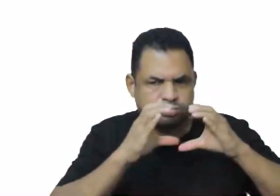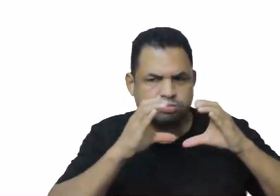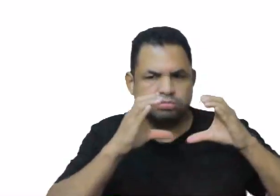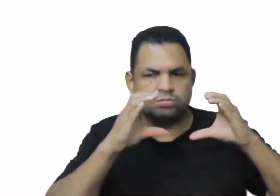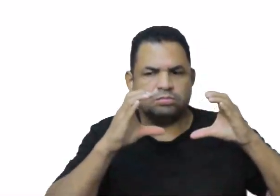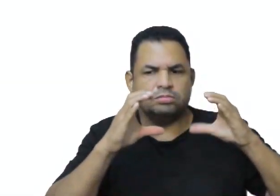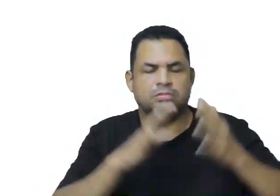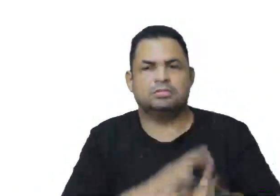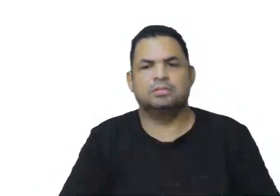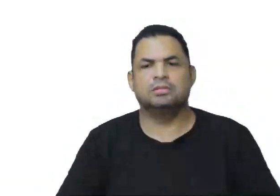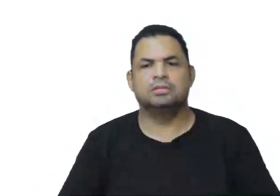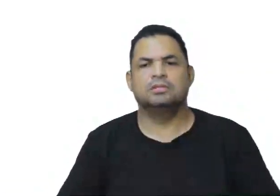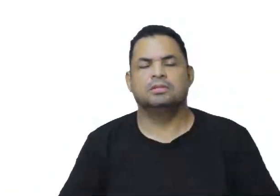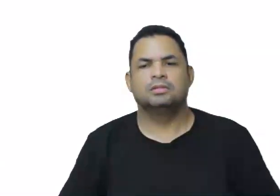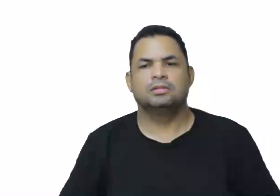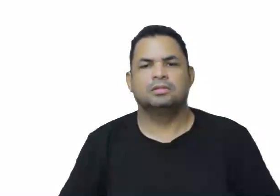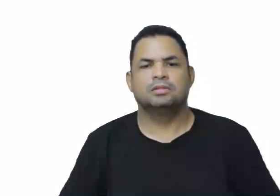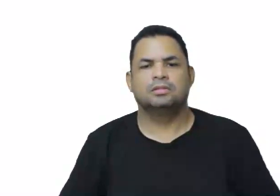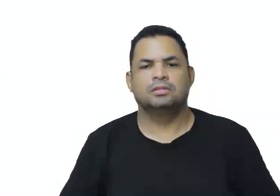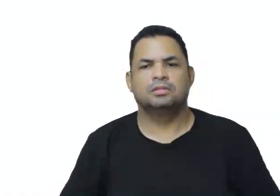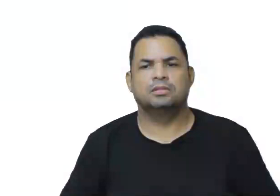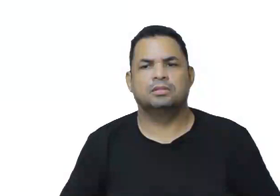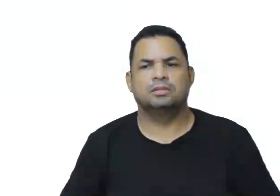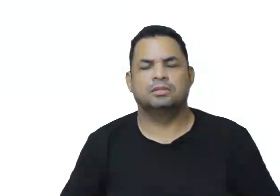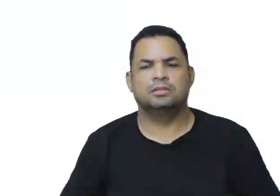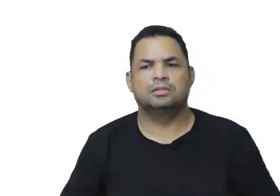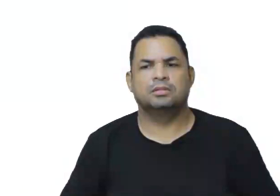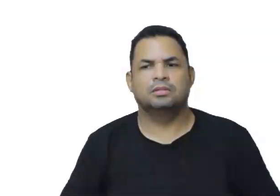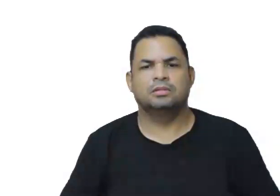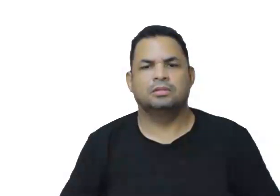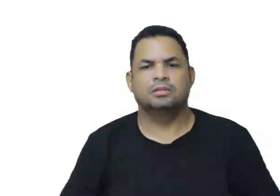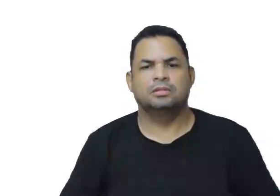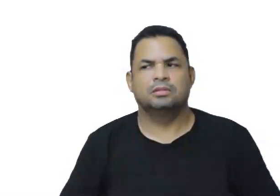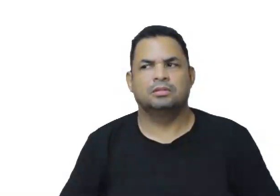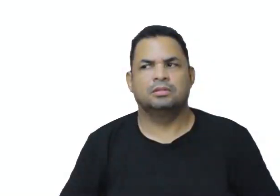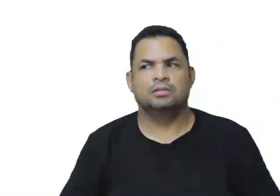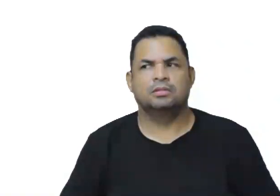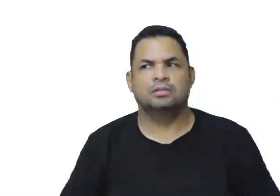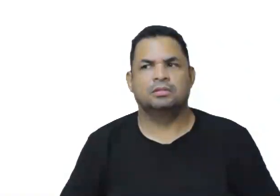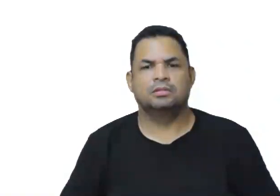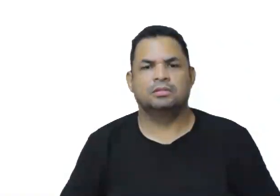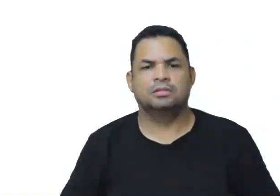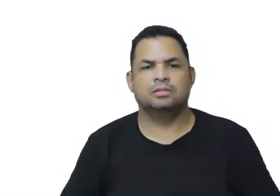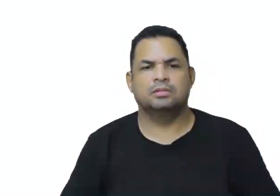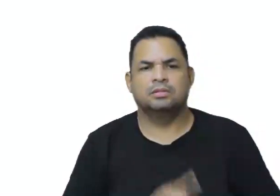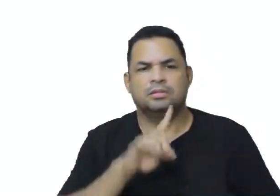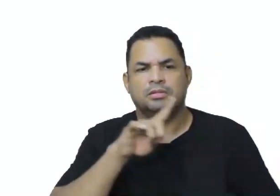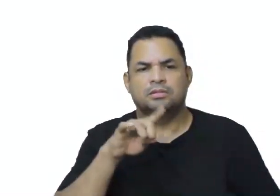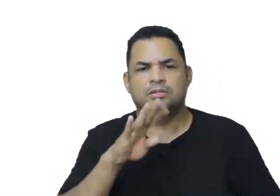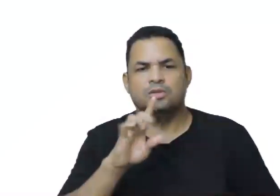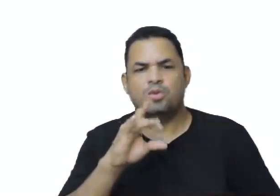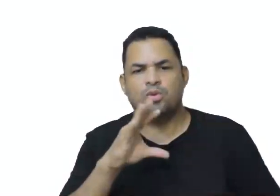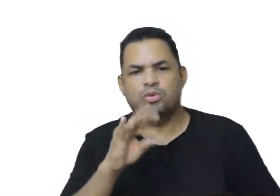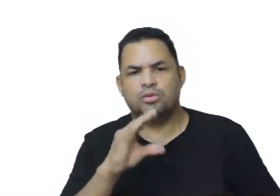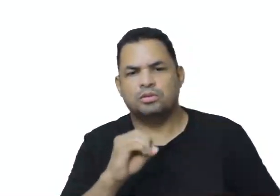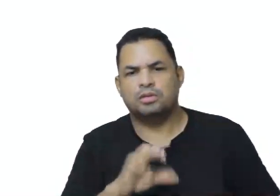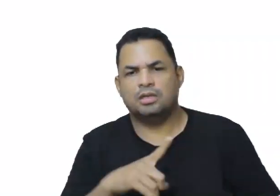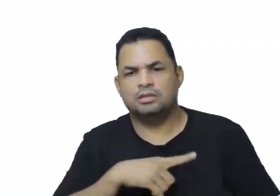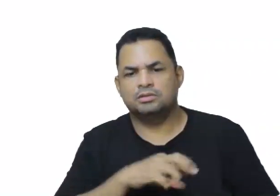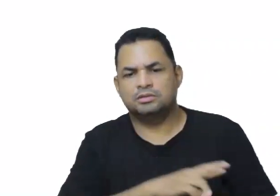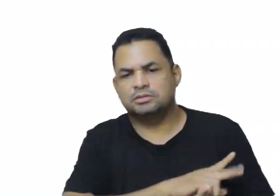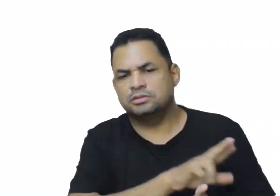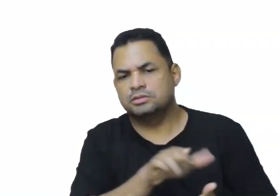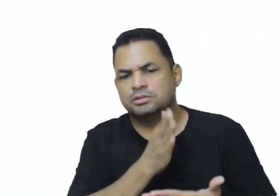tela, por favor. Então, né, como eu falei, o zigoto sofre essas diferenciações